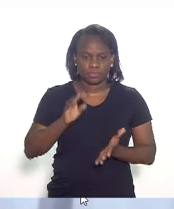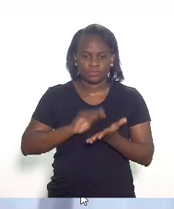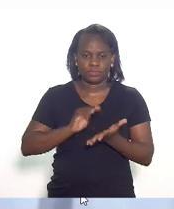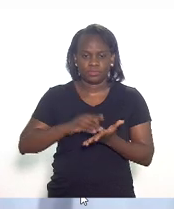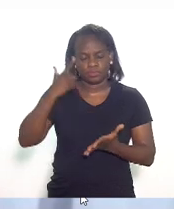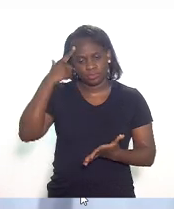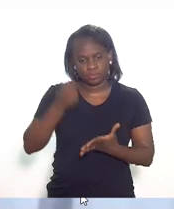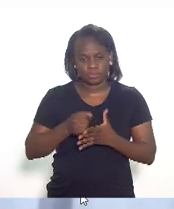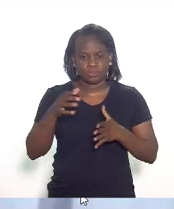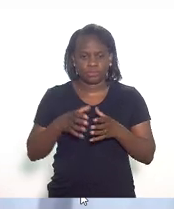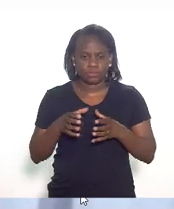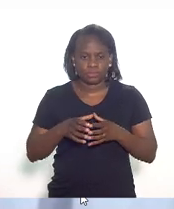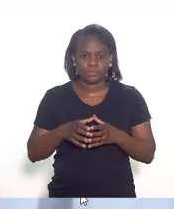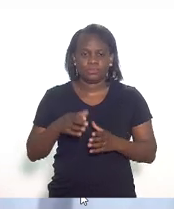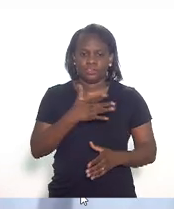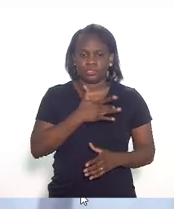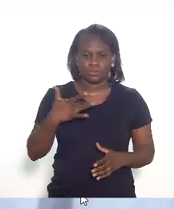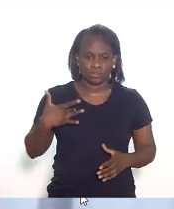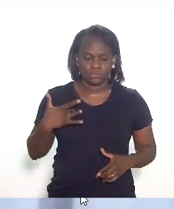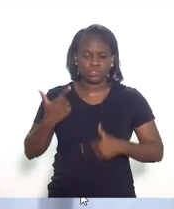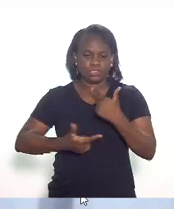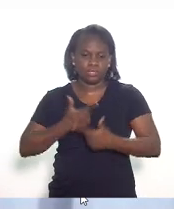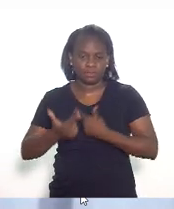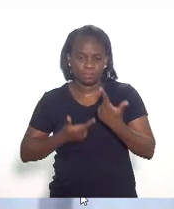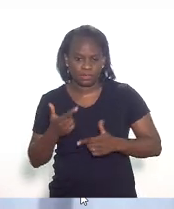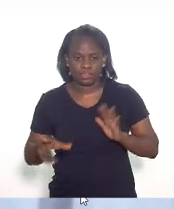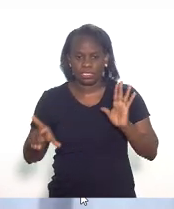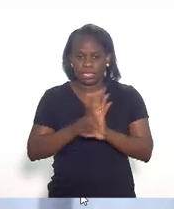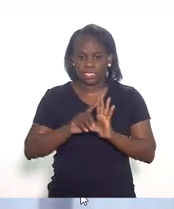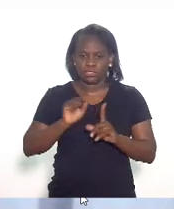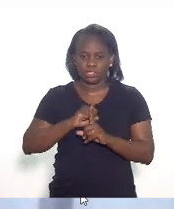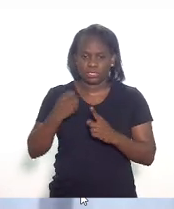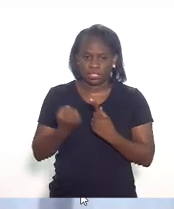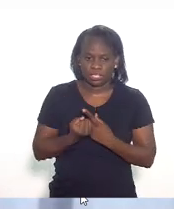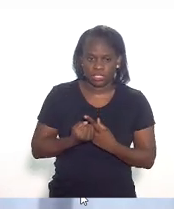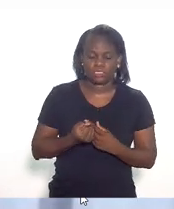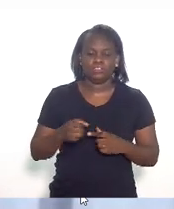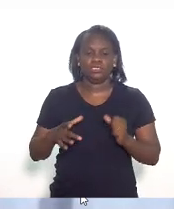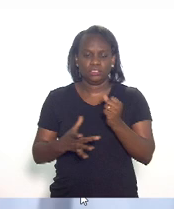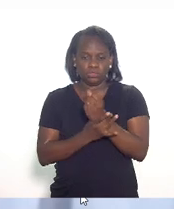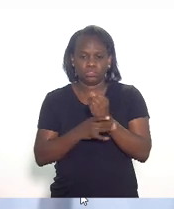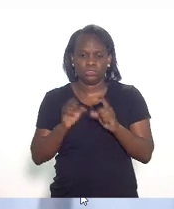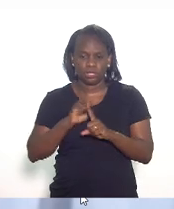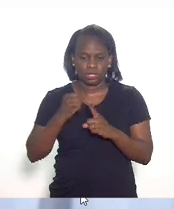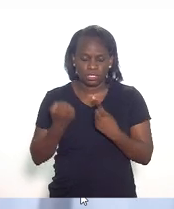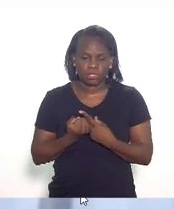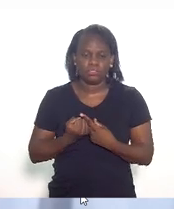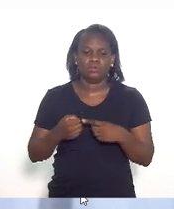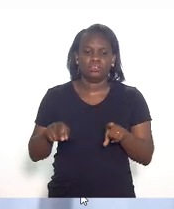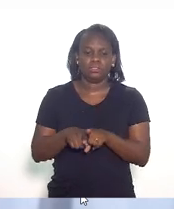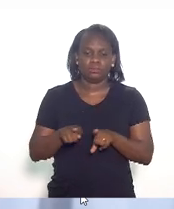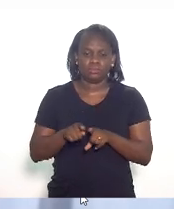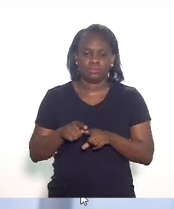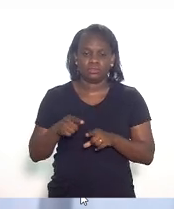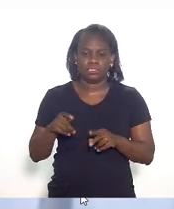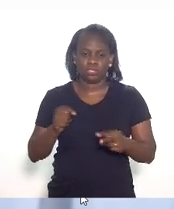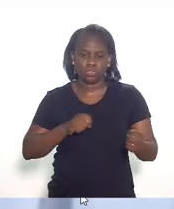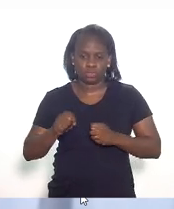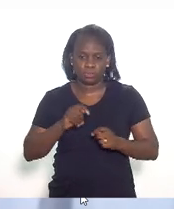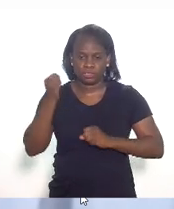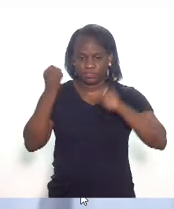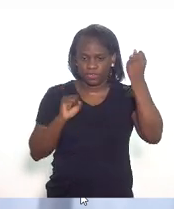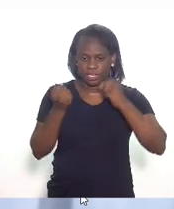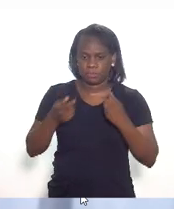de pareceres das comissões de saúde, trabalho, legislação social e seguridade social, economia, indústria e